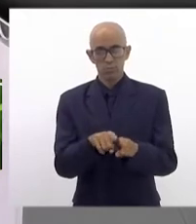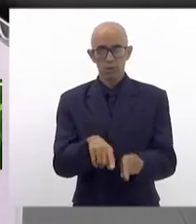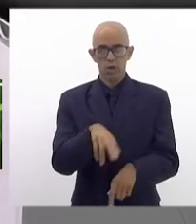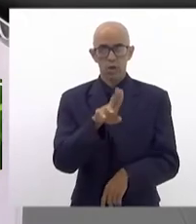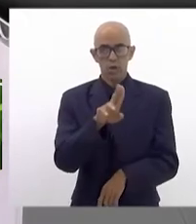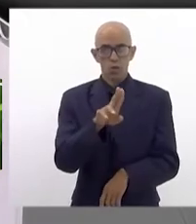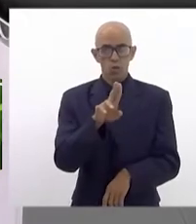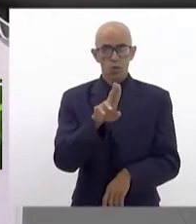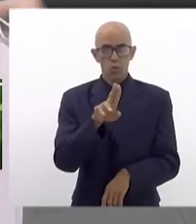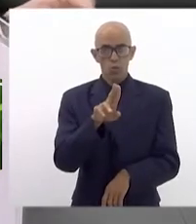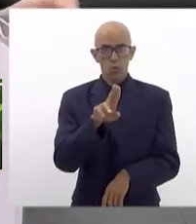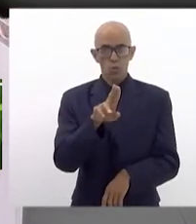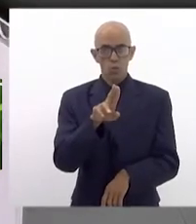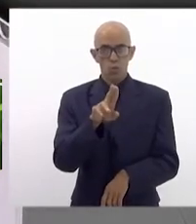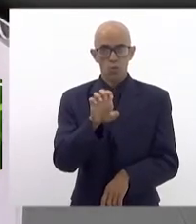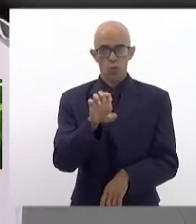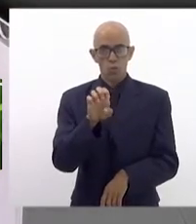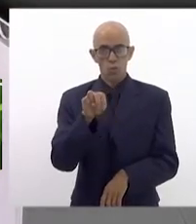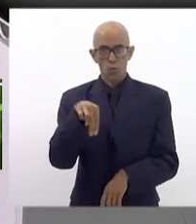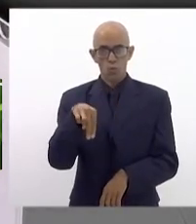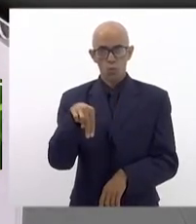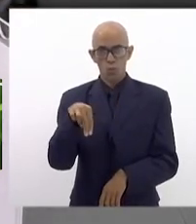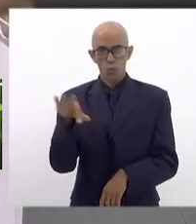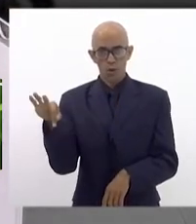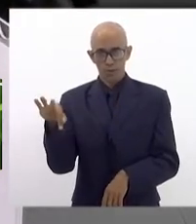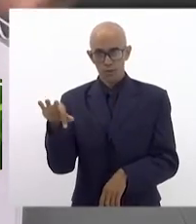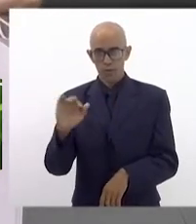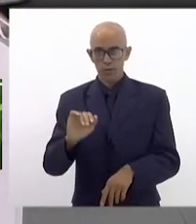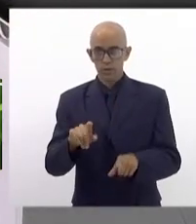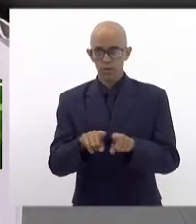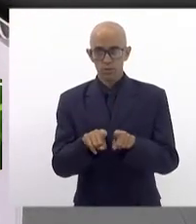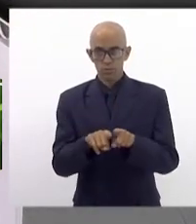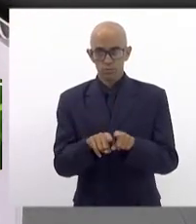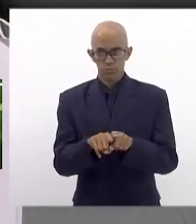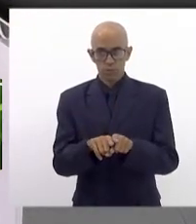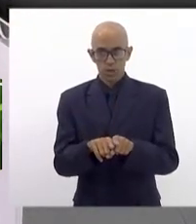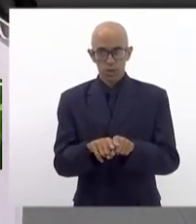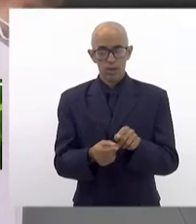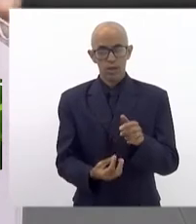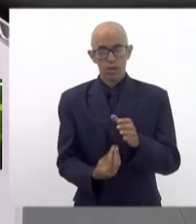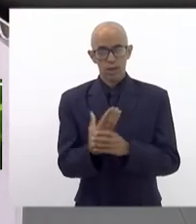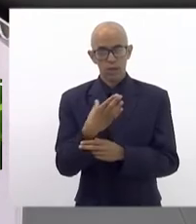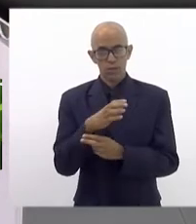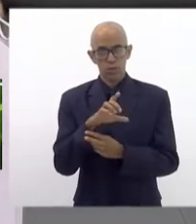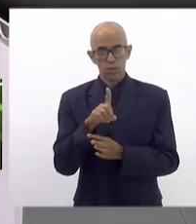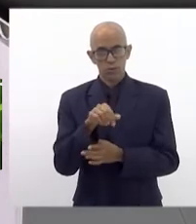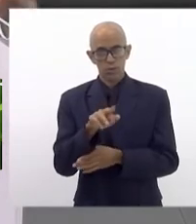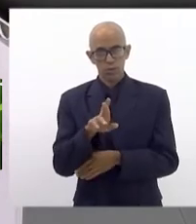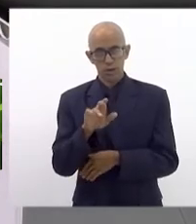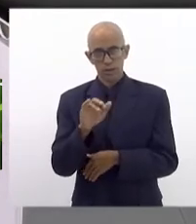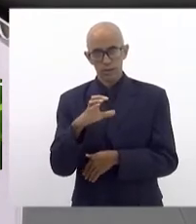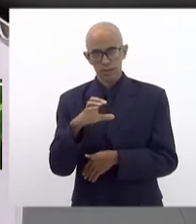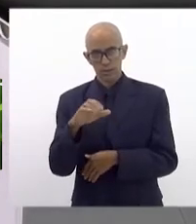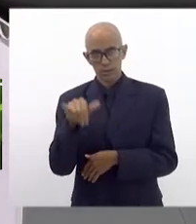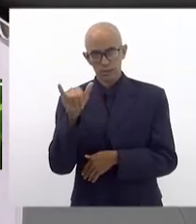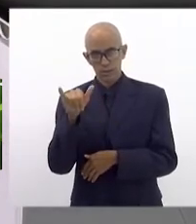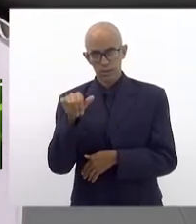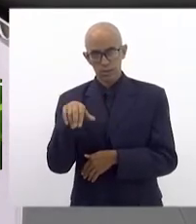foi criada por um pesquisador da área de saúde, quer dizer, foi criada pelo Darcy Ribeiro, mas teve em Vanderlei de Souza uma